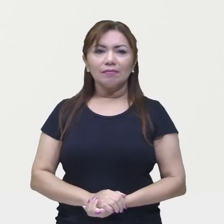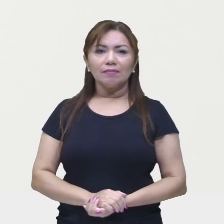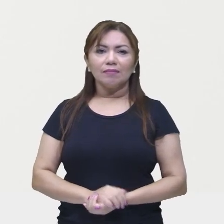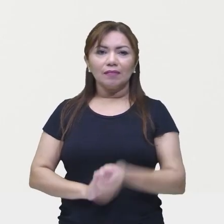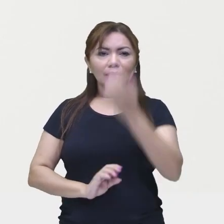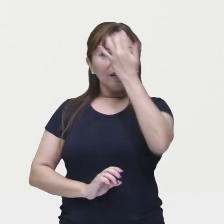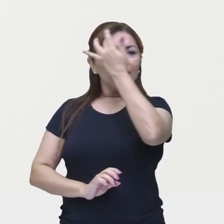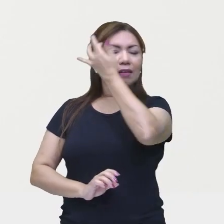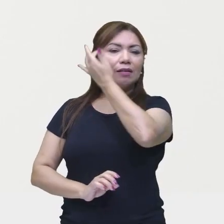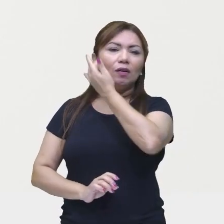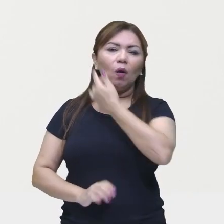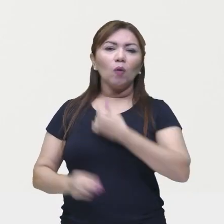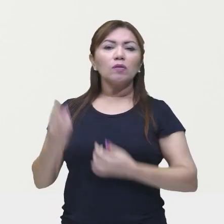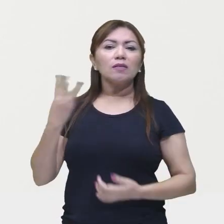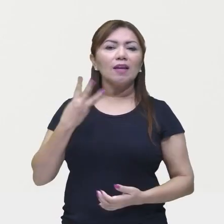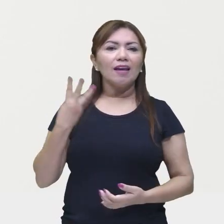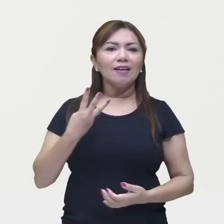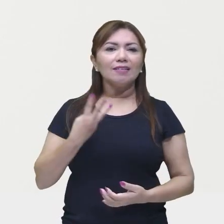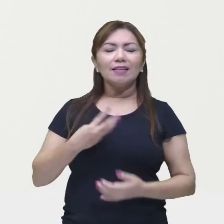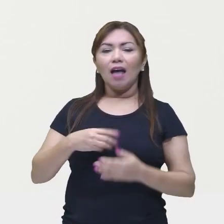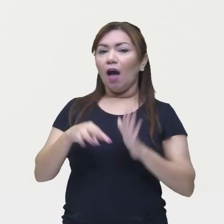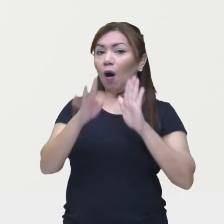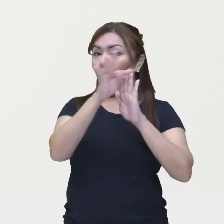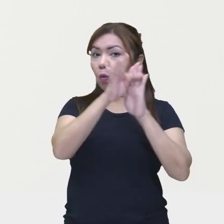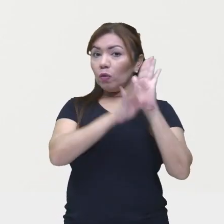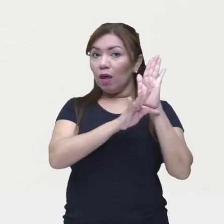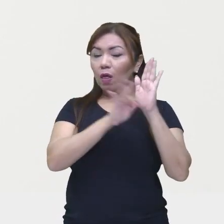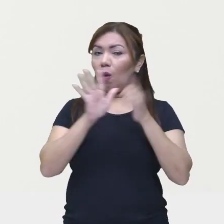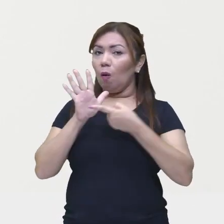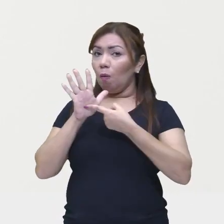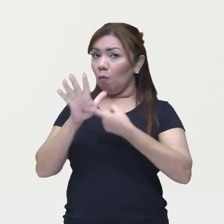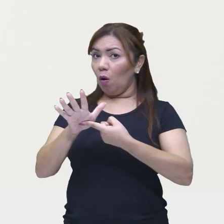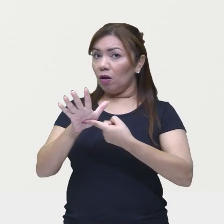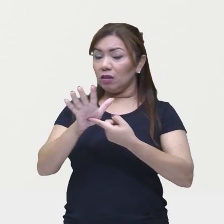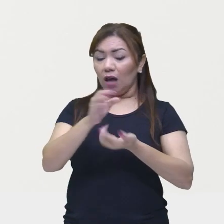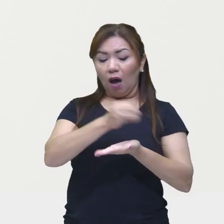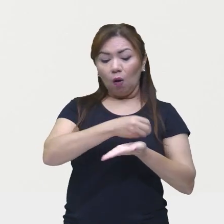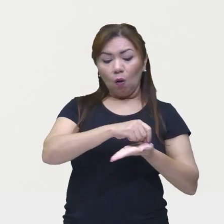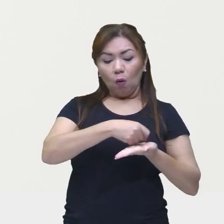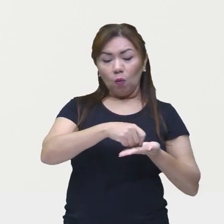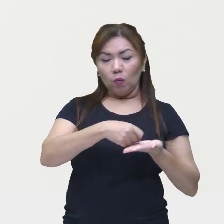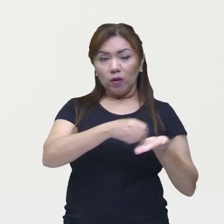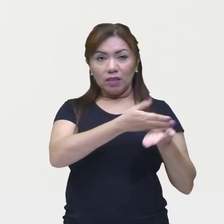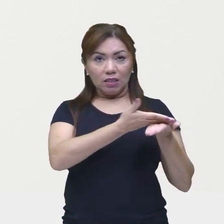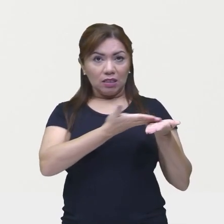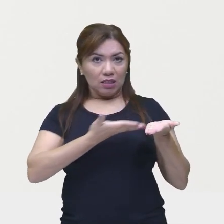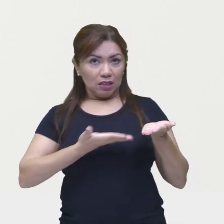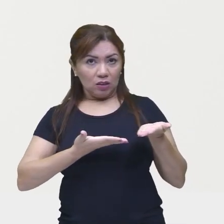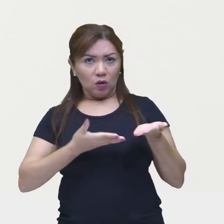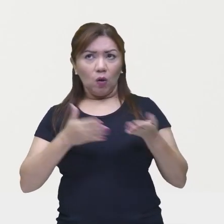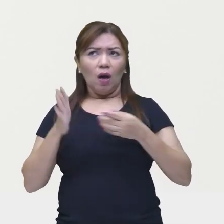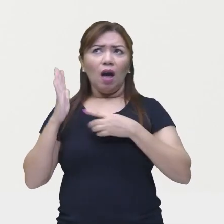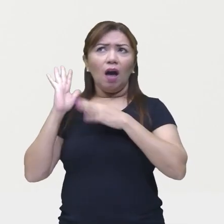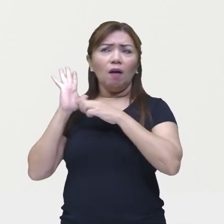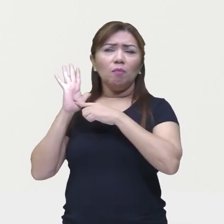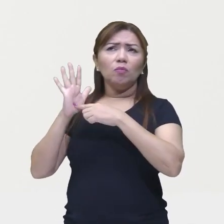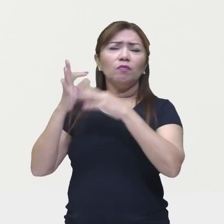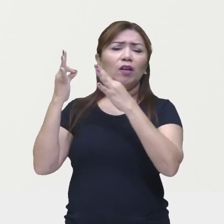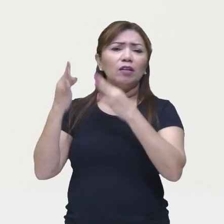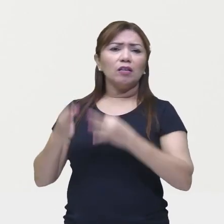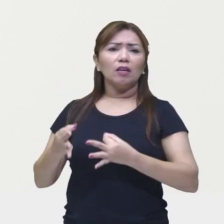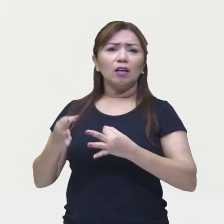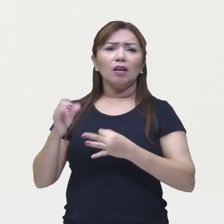O texto apresenta uma linguagem não verbal. Ele permite afirmar que esse texto,